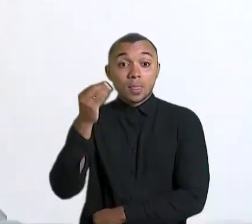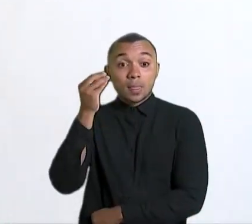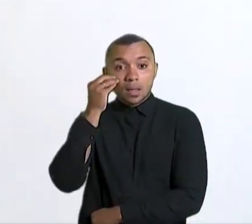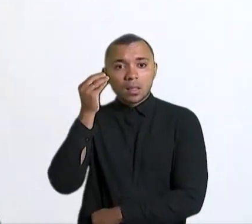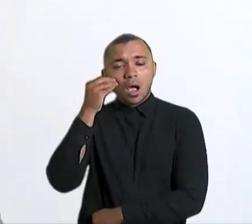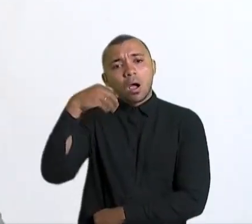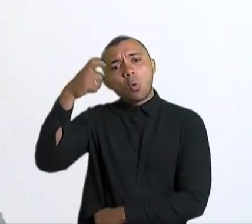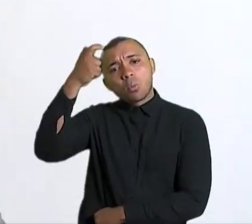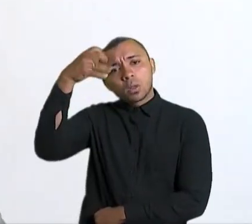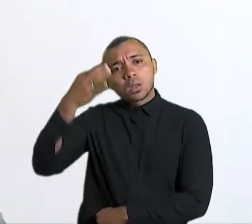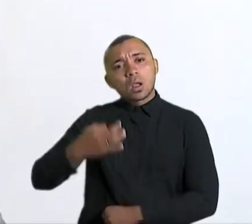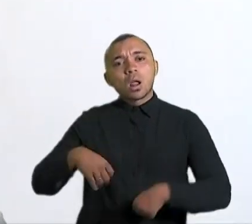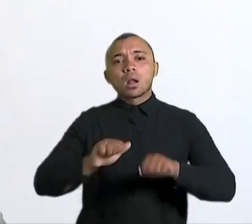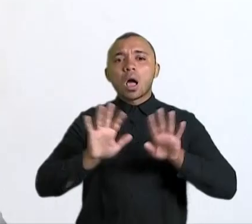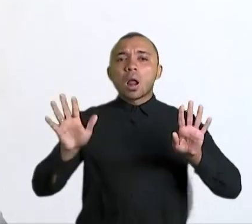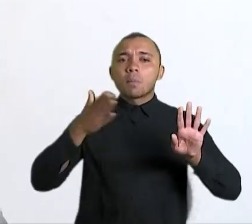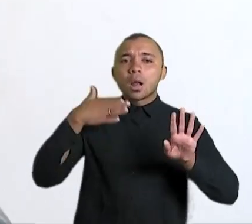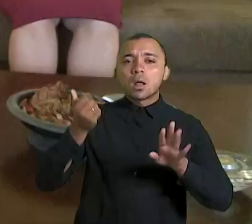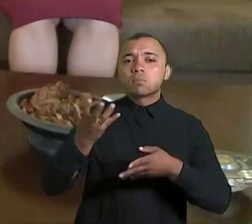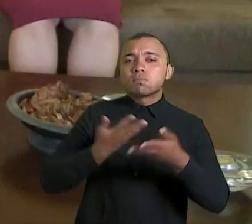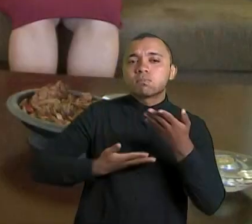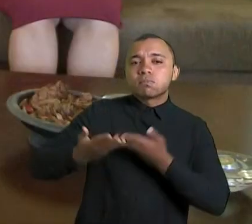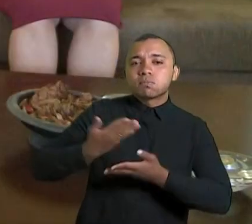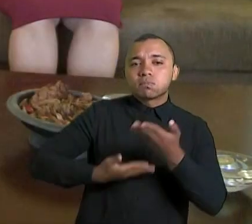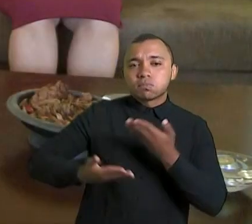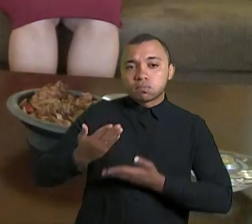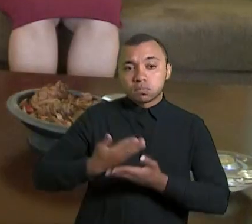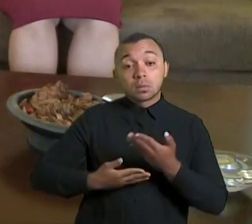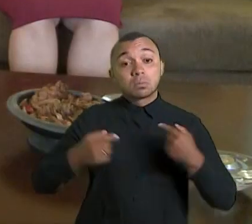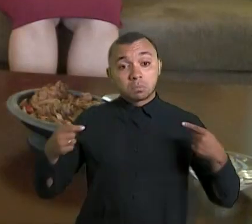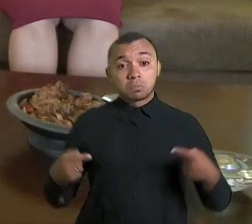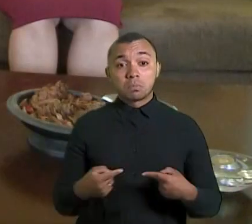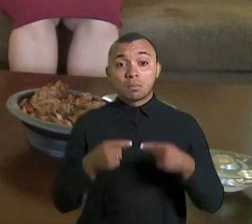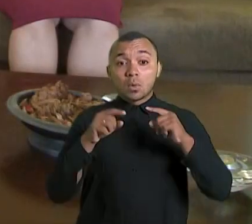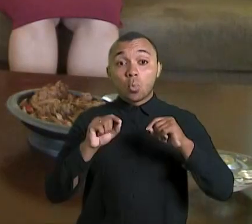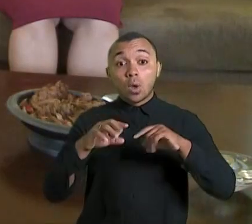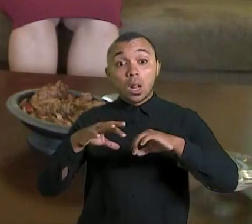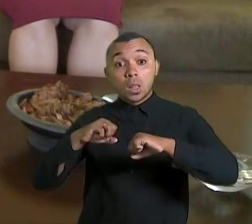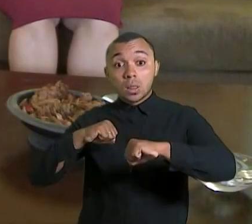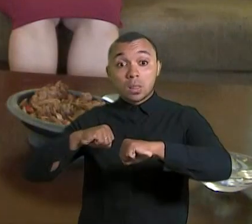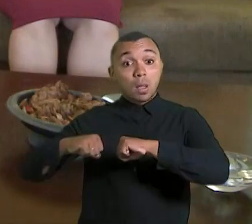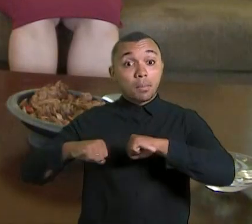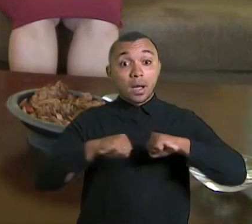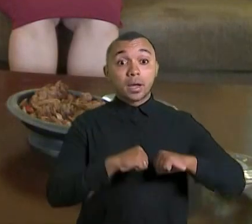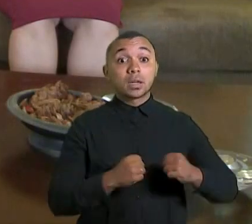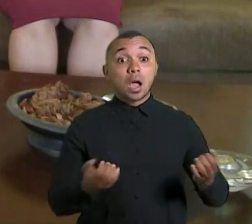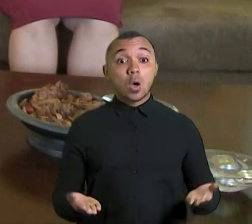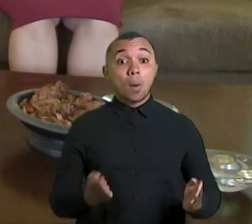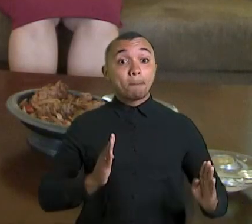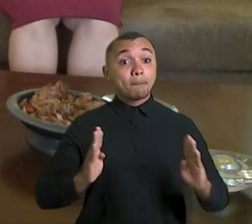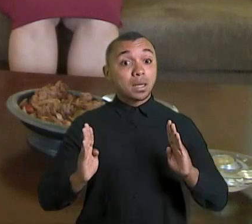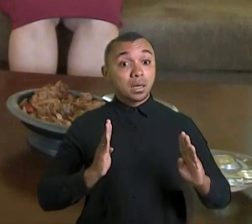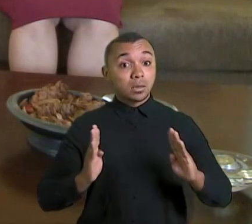processo de interação. Então, isso faz parte, né, de um debate nesse momento político, creio